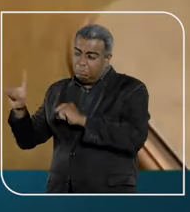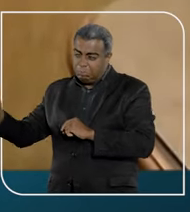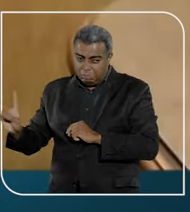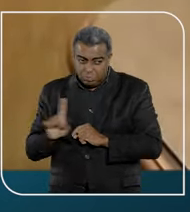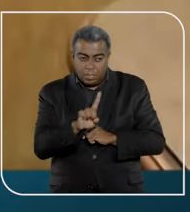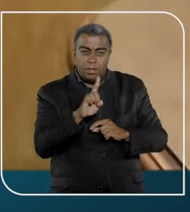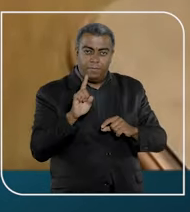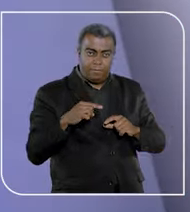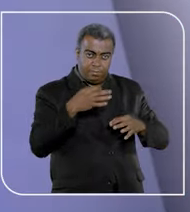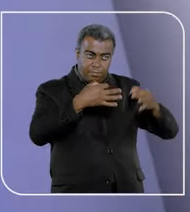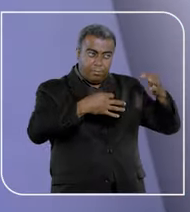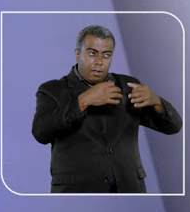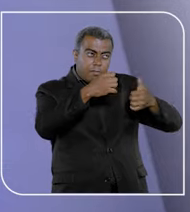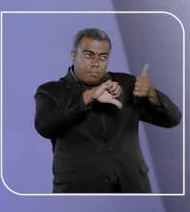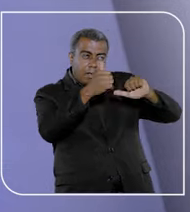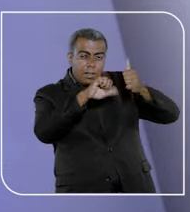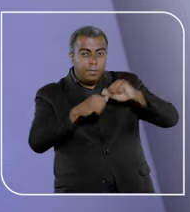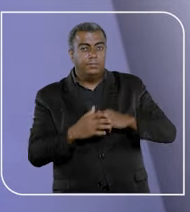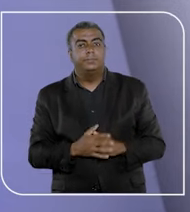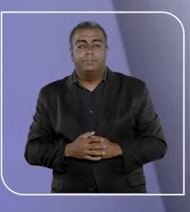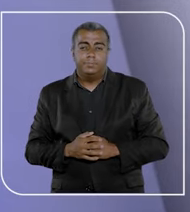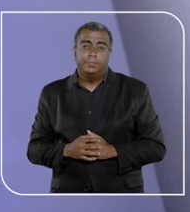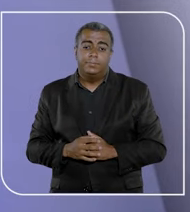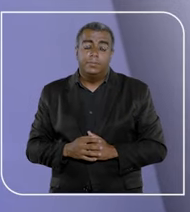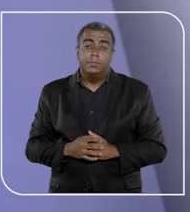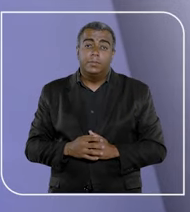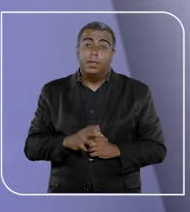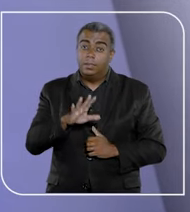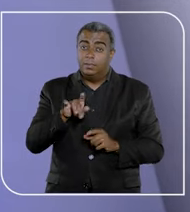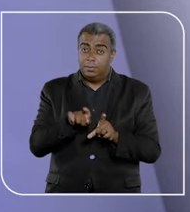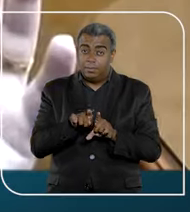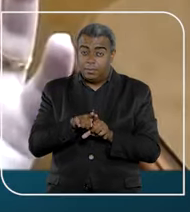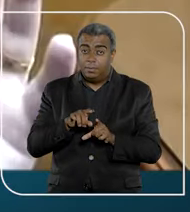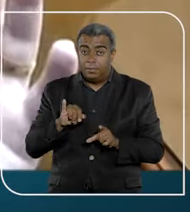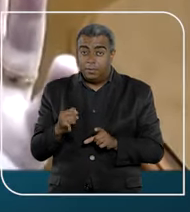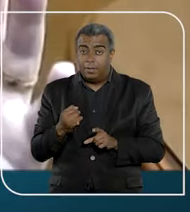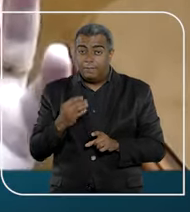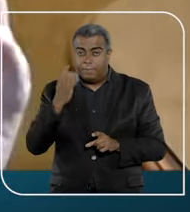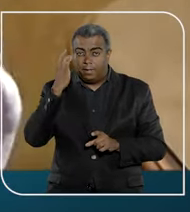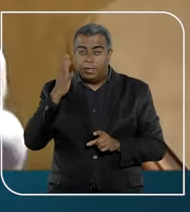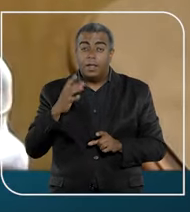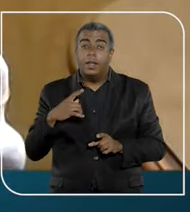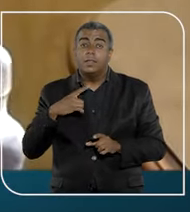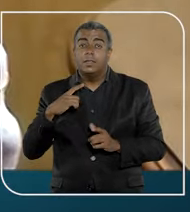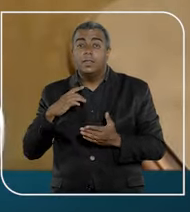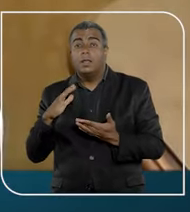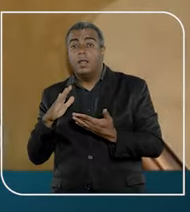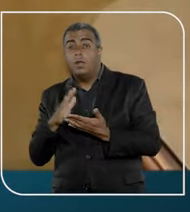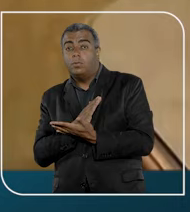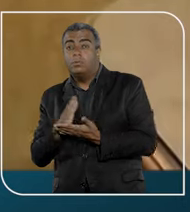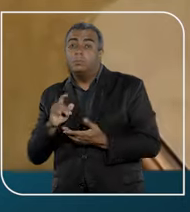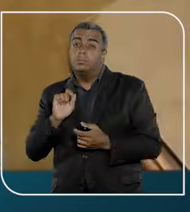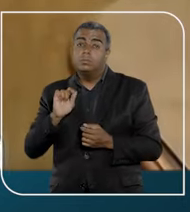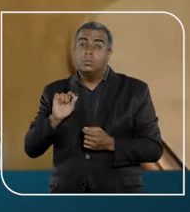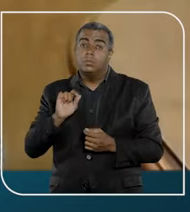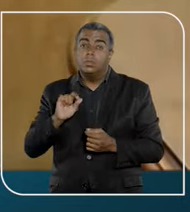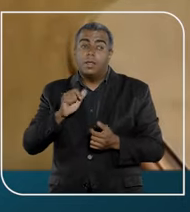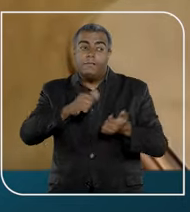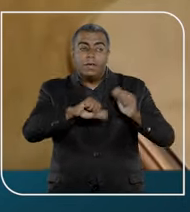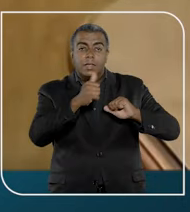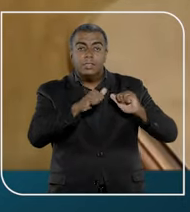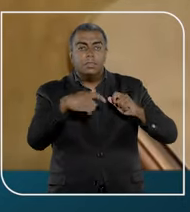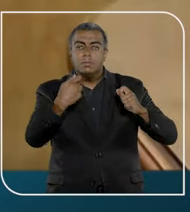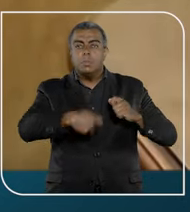essa avaliação. E já aproveitando para facilitar, existem situações que